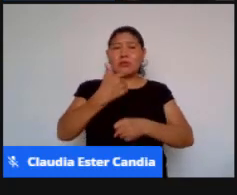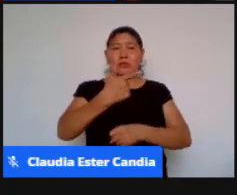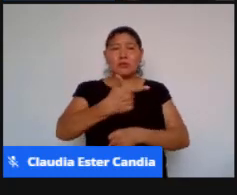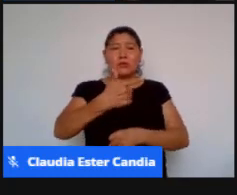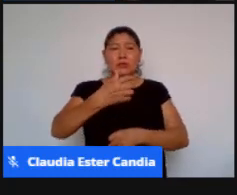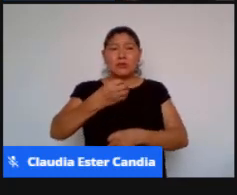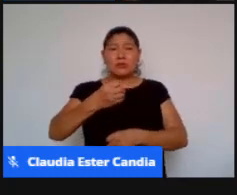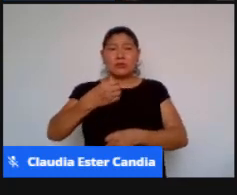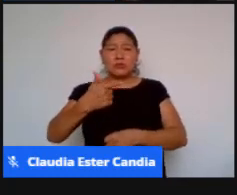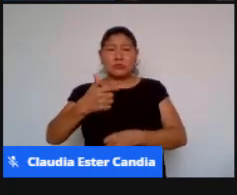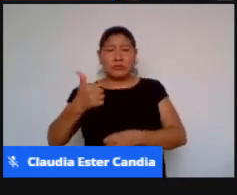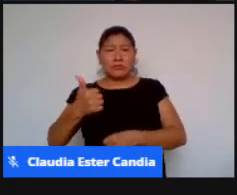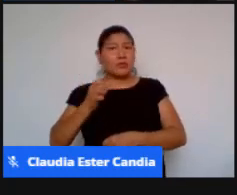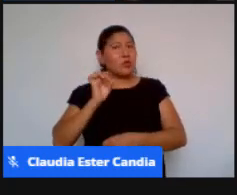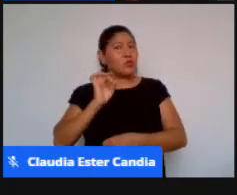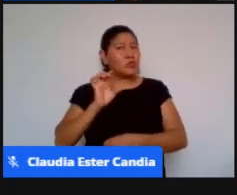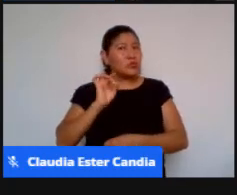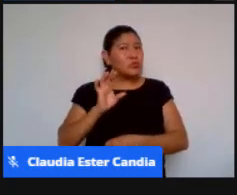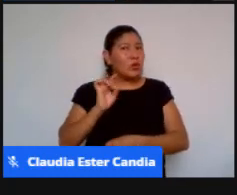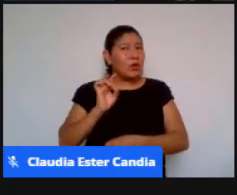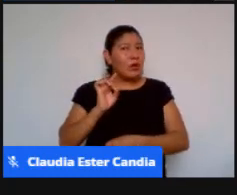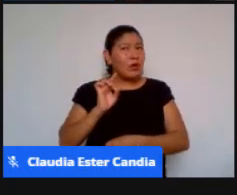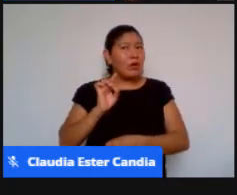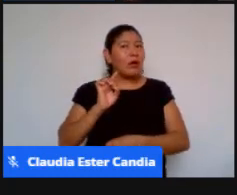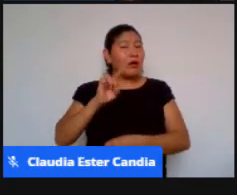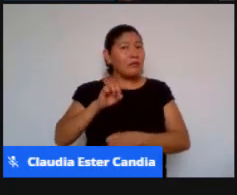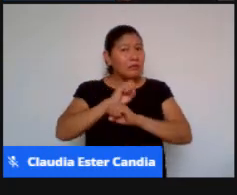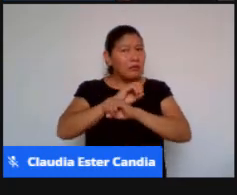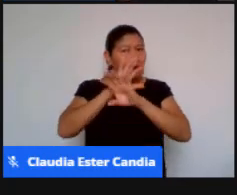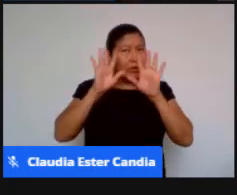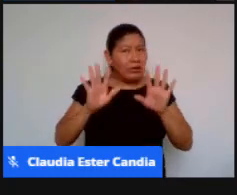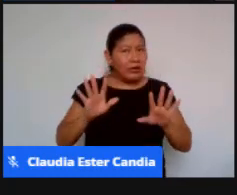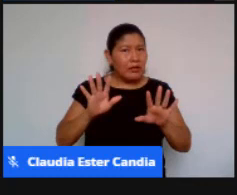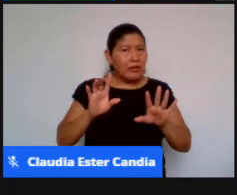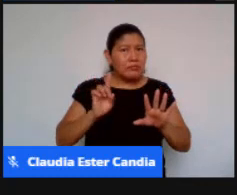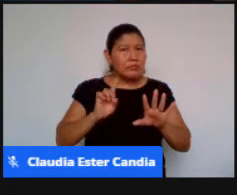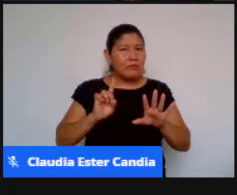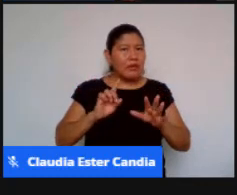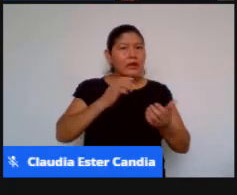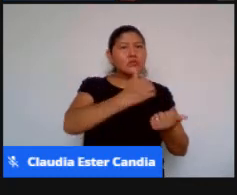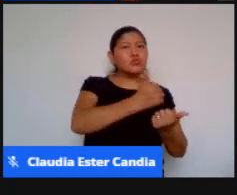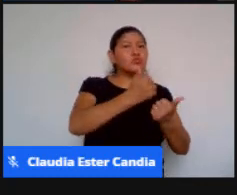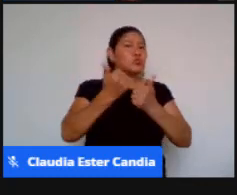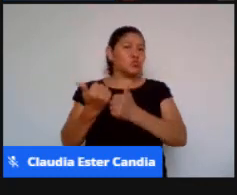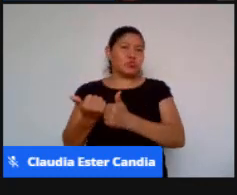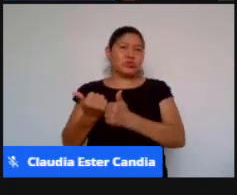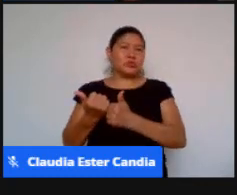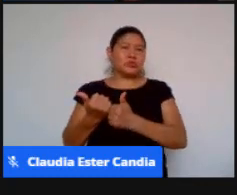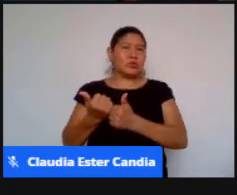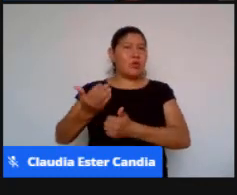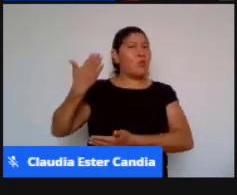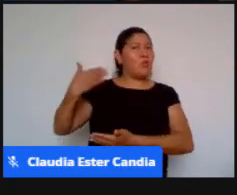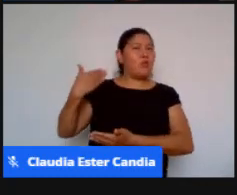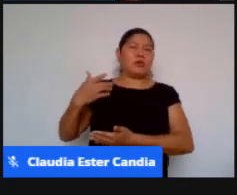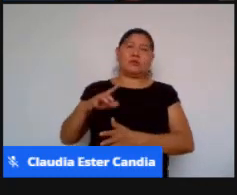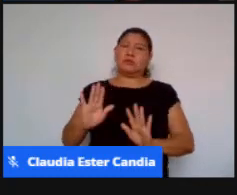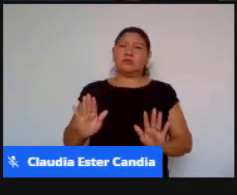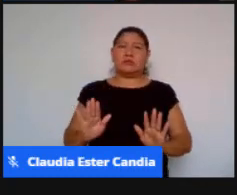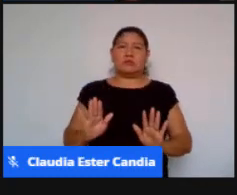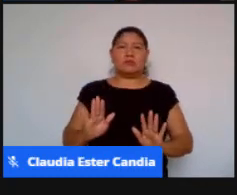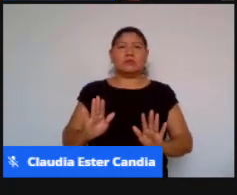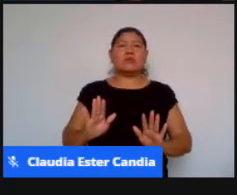ele vale para esse ano. Ele não substitui o nosso referencial curricular de geografia.